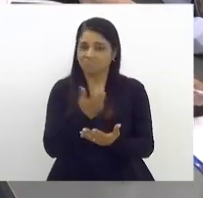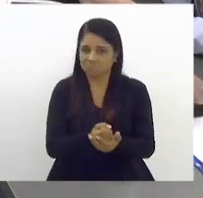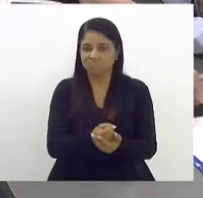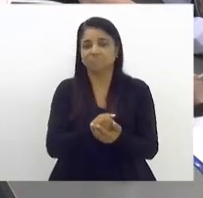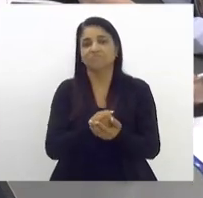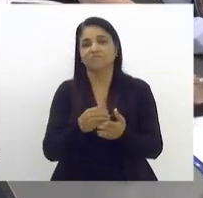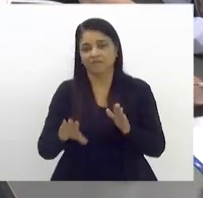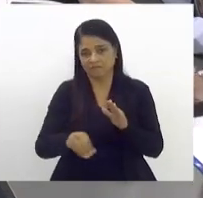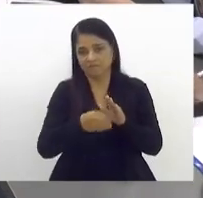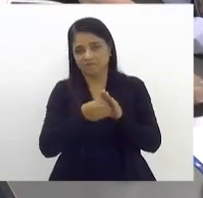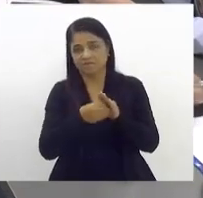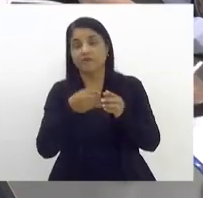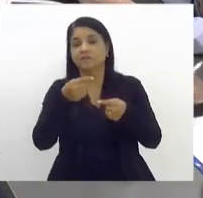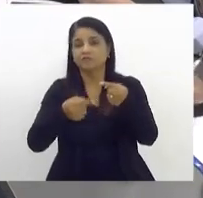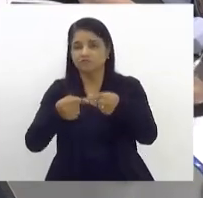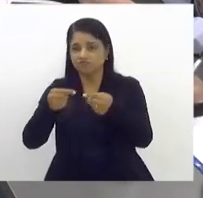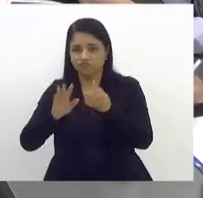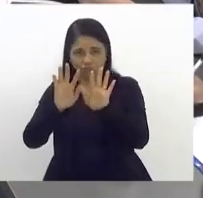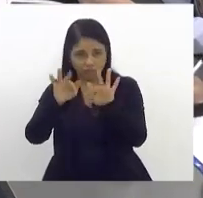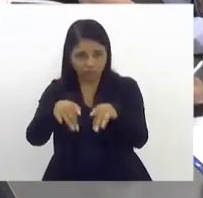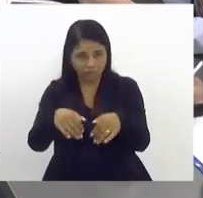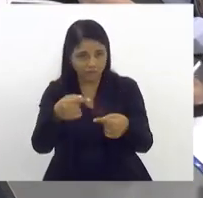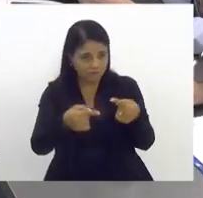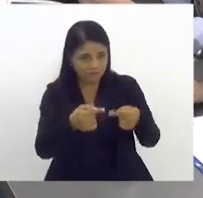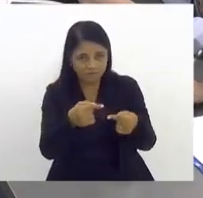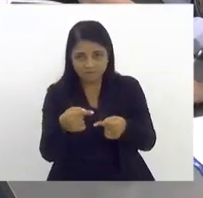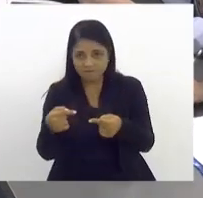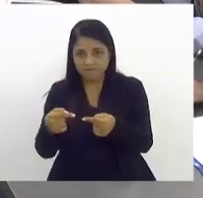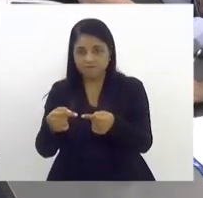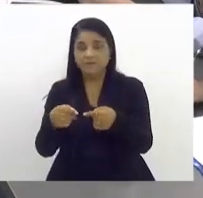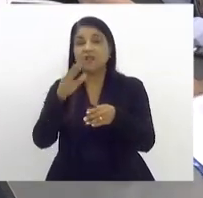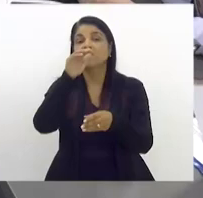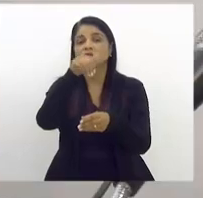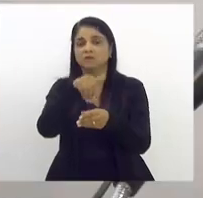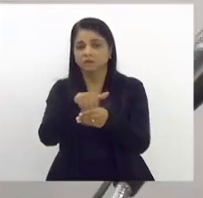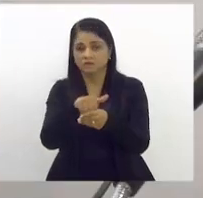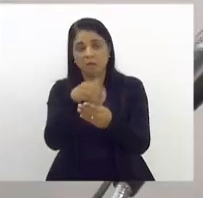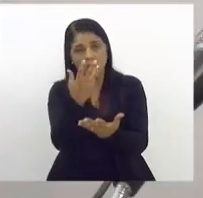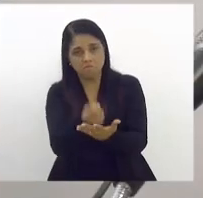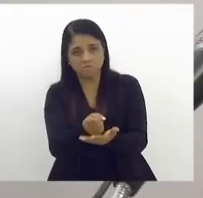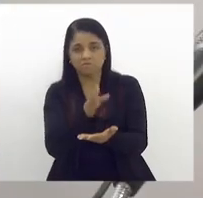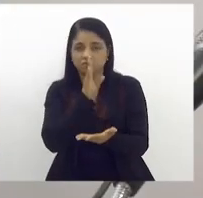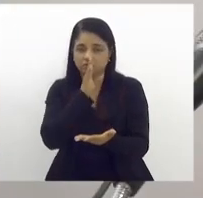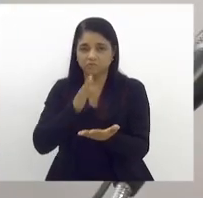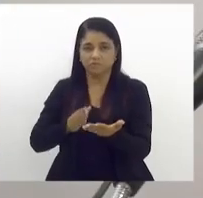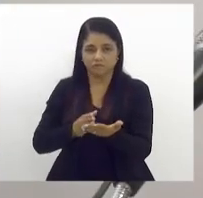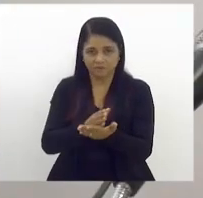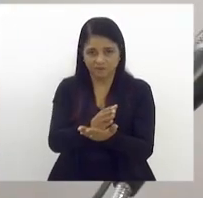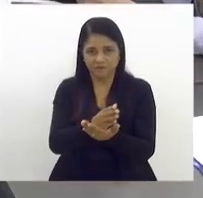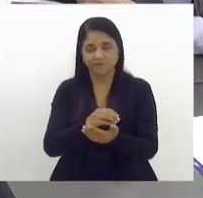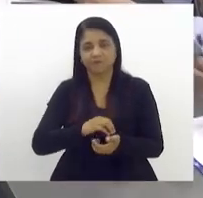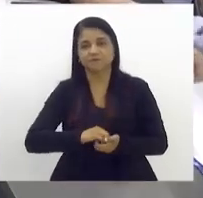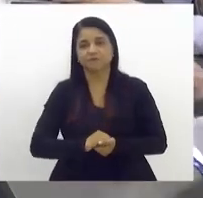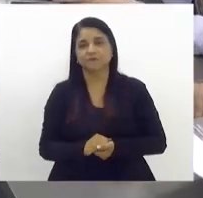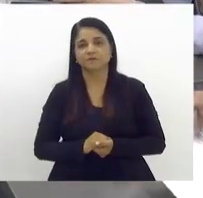discussão. Não havendo quem queira discutir, encerrada a discussão. Em votação, os senhores que aprovam permaneçam como estão,